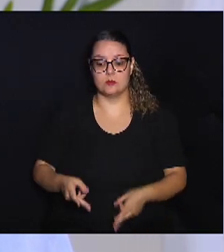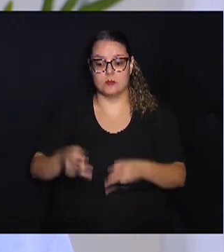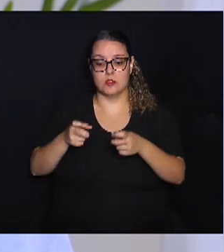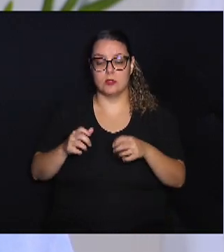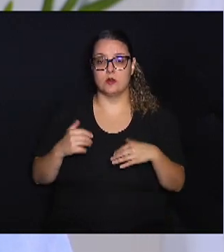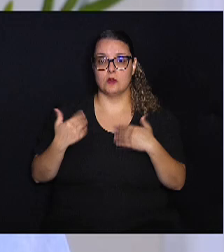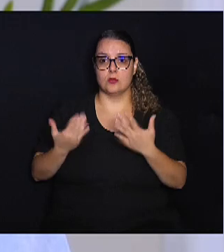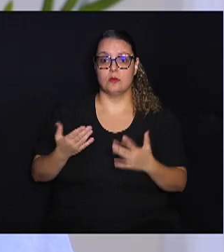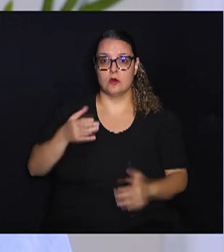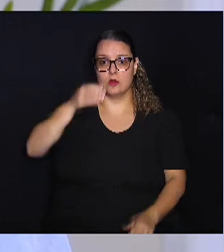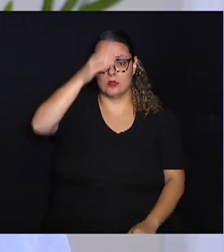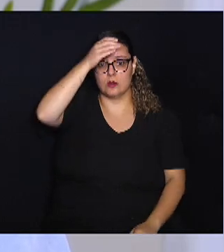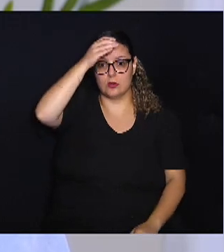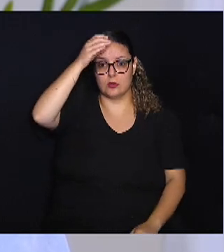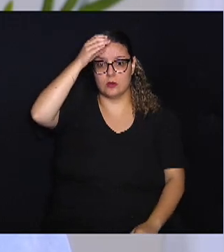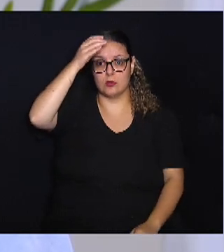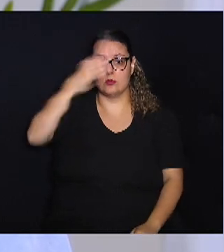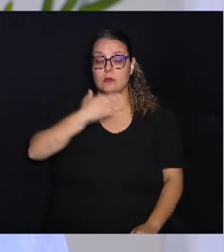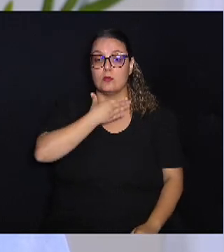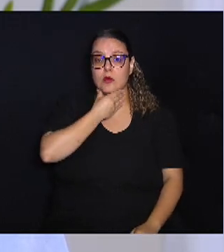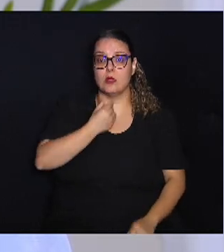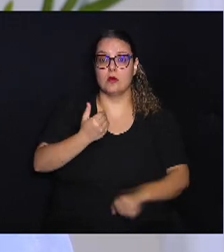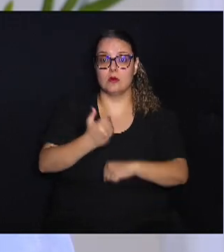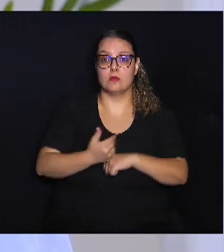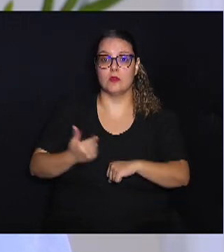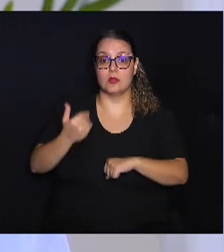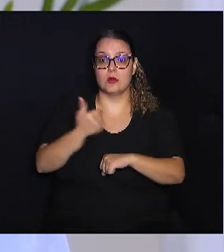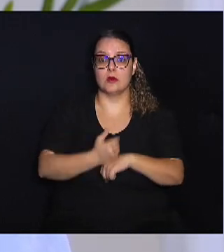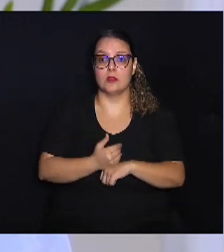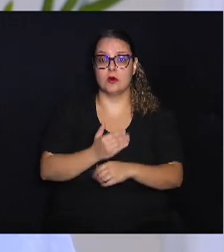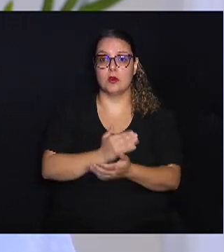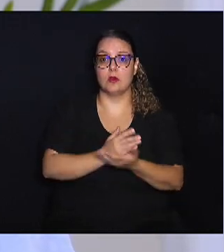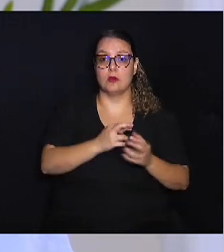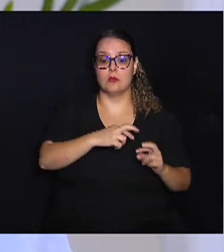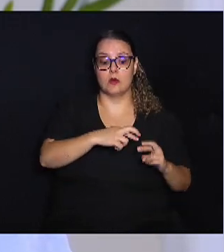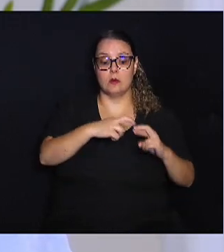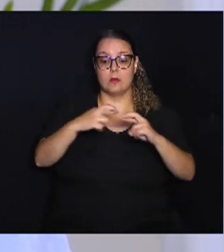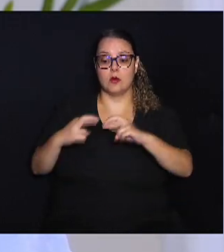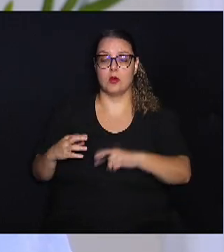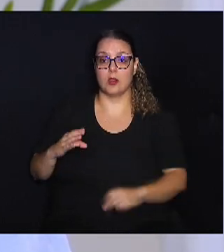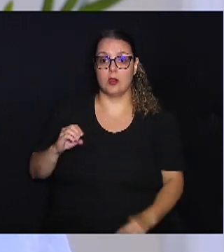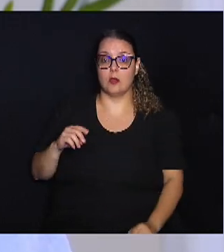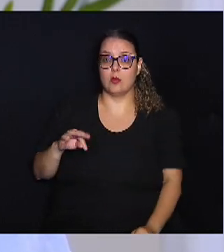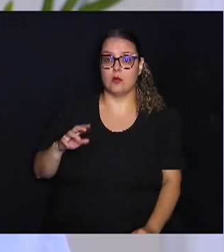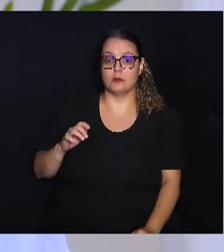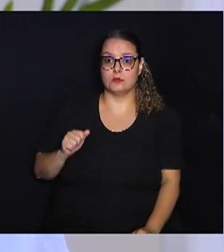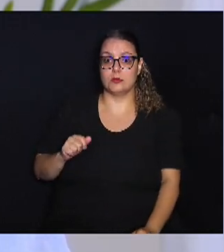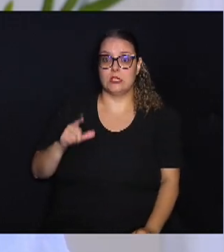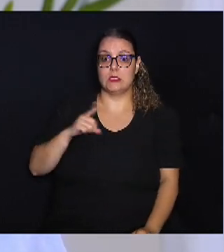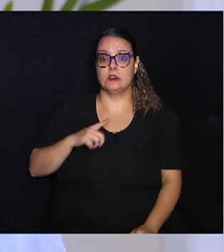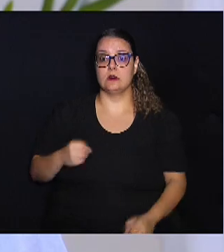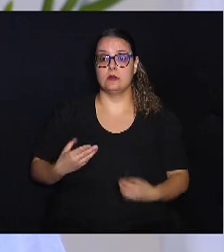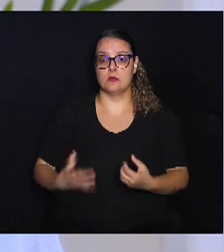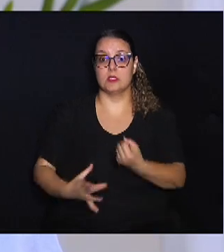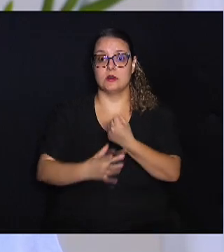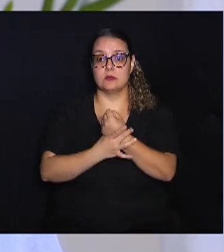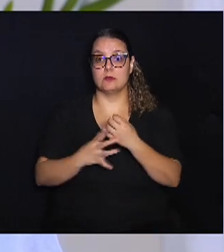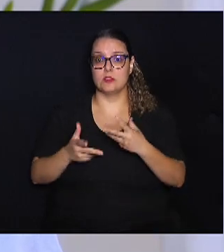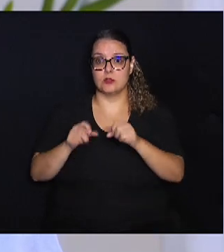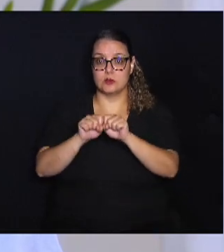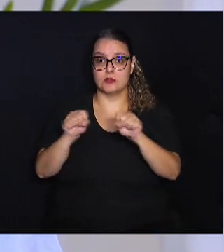quais clientes passaram por fraudes, golpes e começar a monitorar essas contas. Isso tende a dar mais segurança para todo o